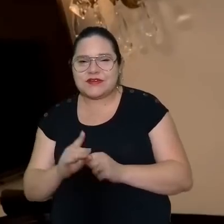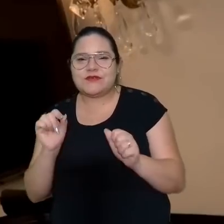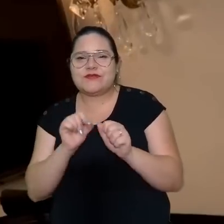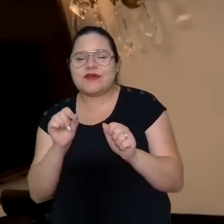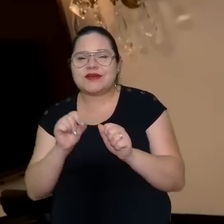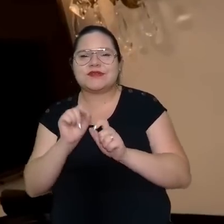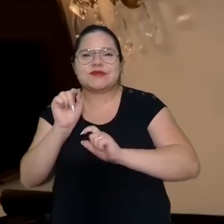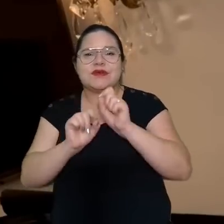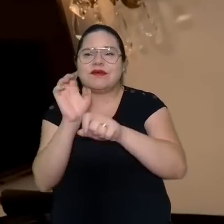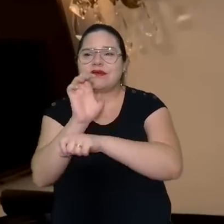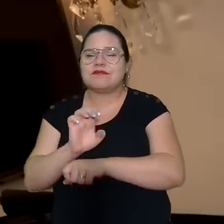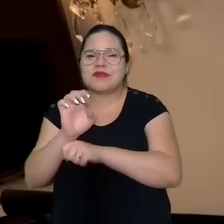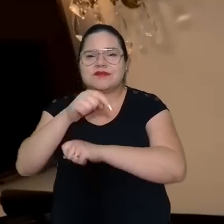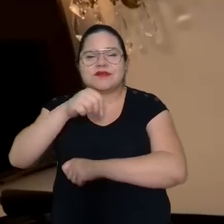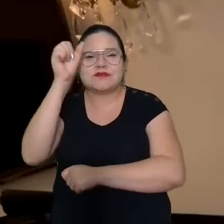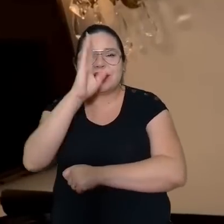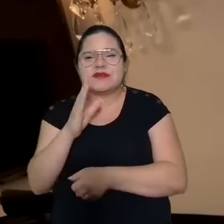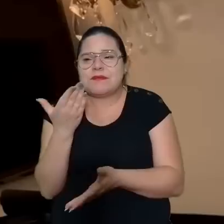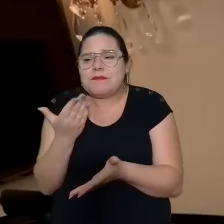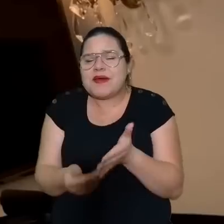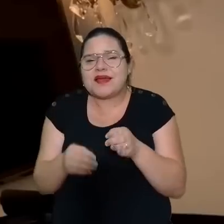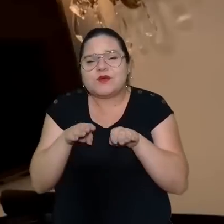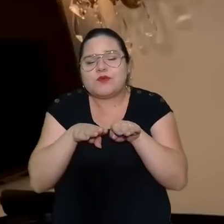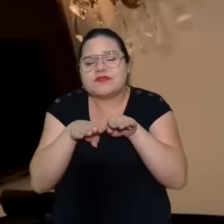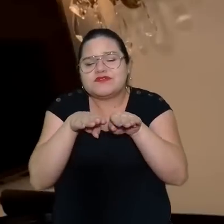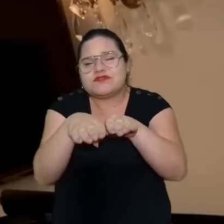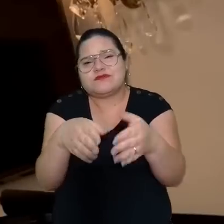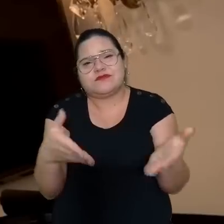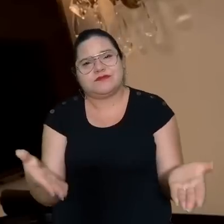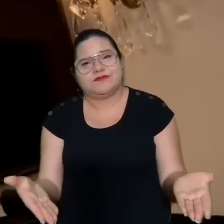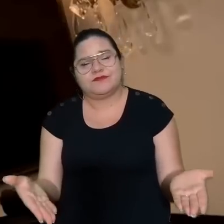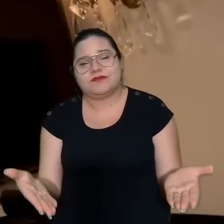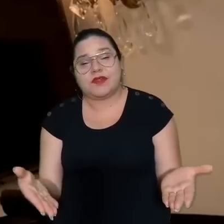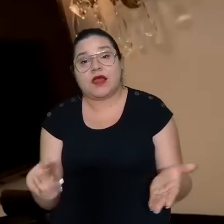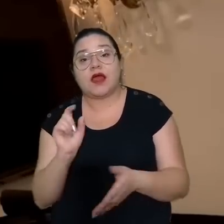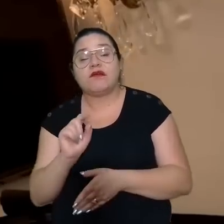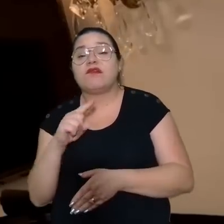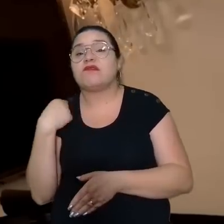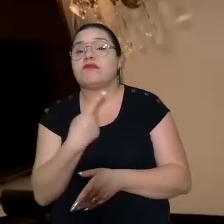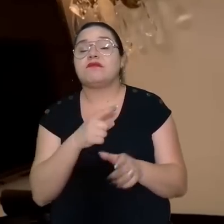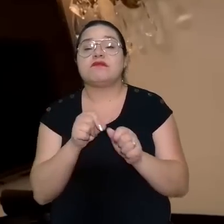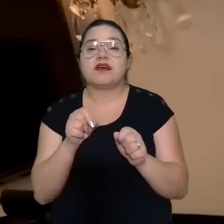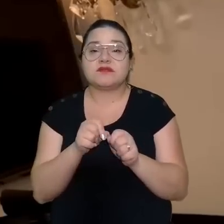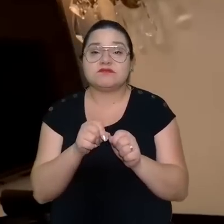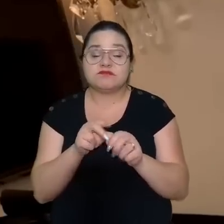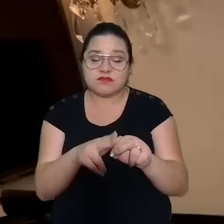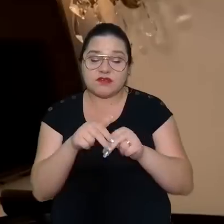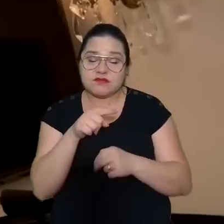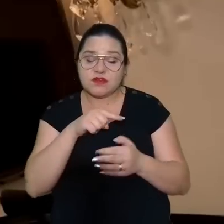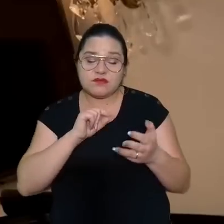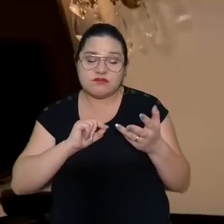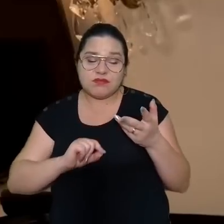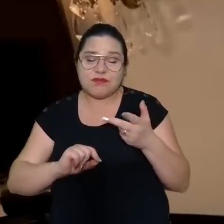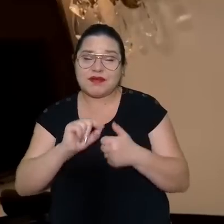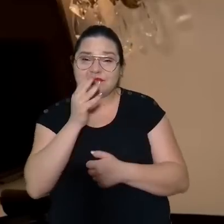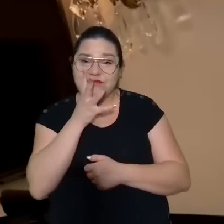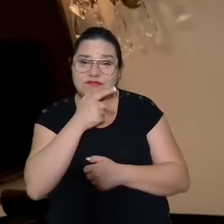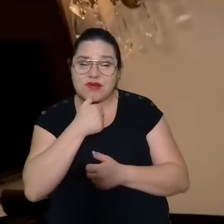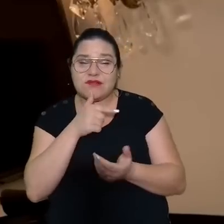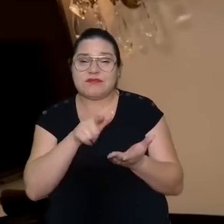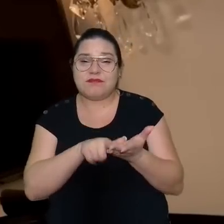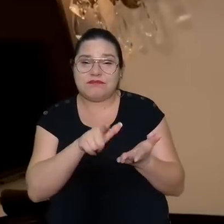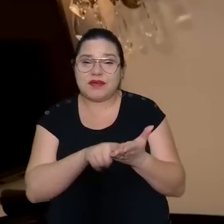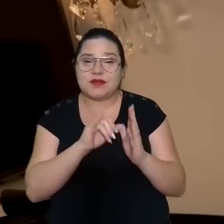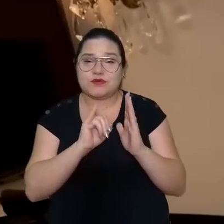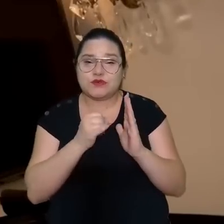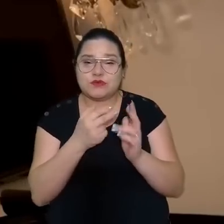empresas brasileiras percam competitividade. E aí o que a gente faz? Por conta de toda essa burocracia, a gente acaba